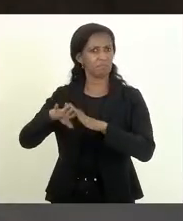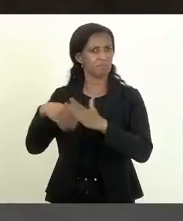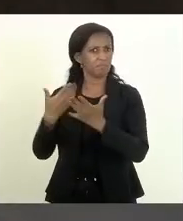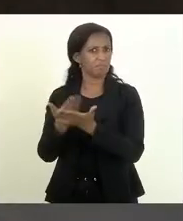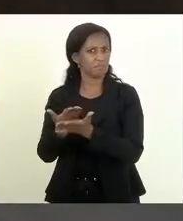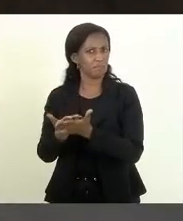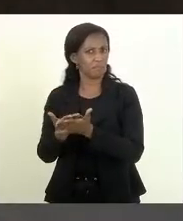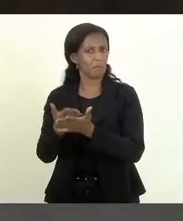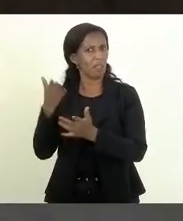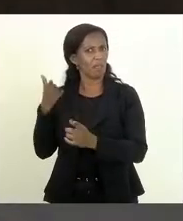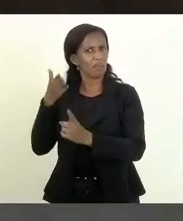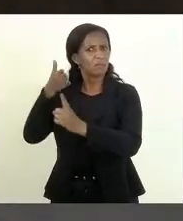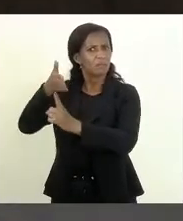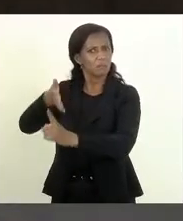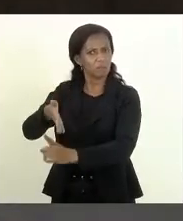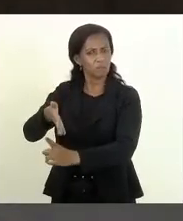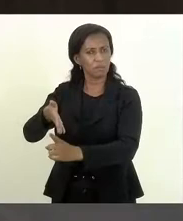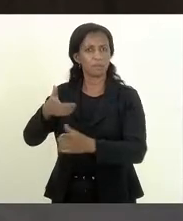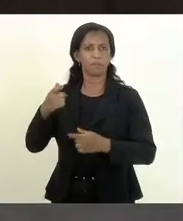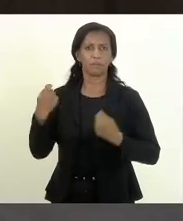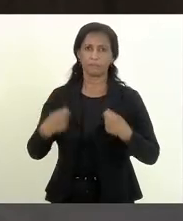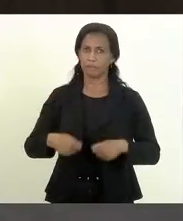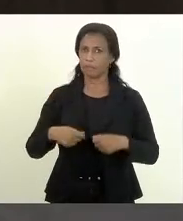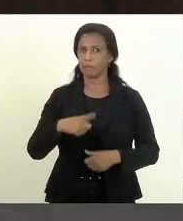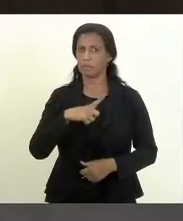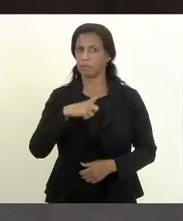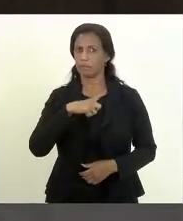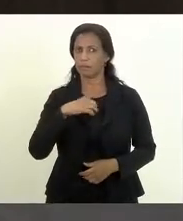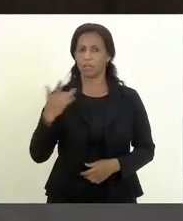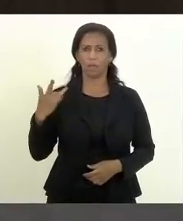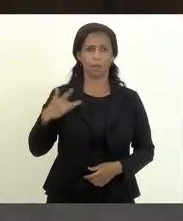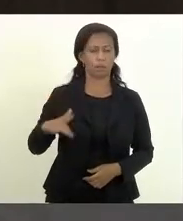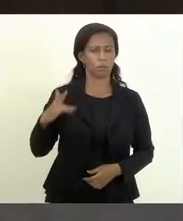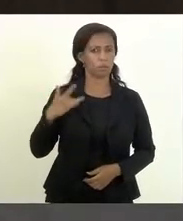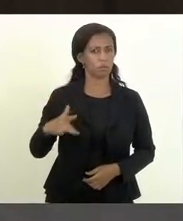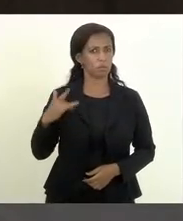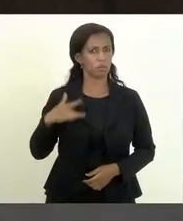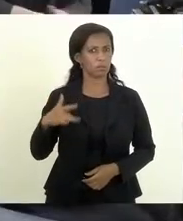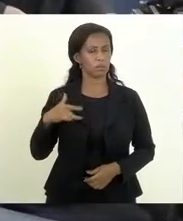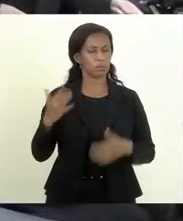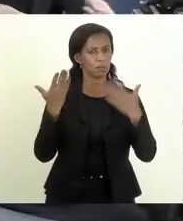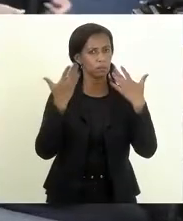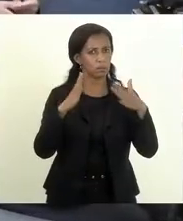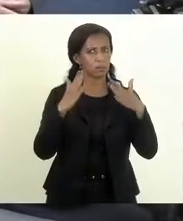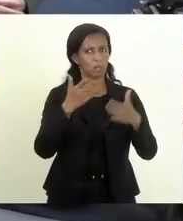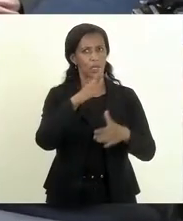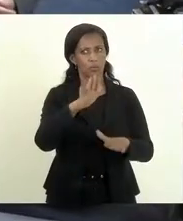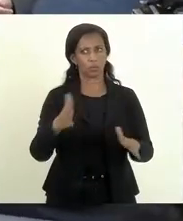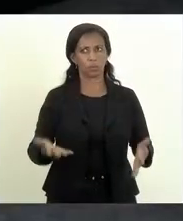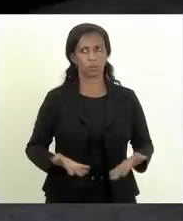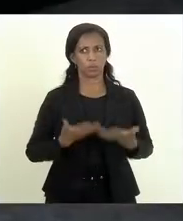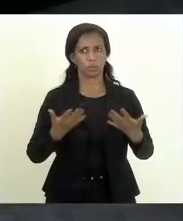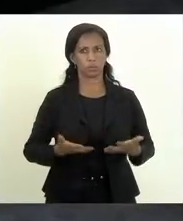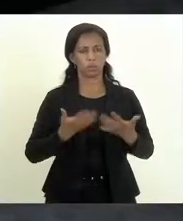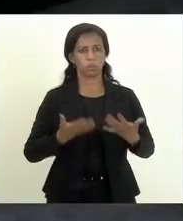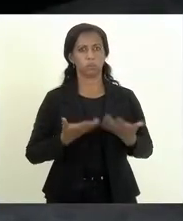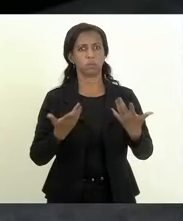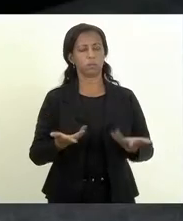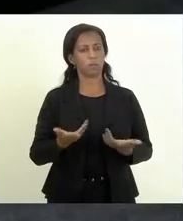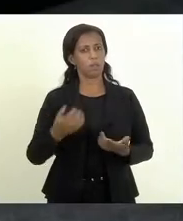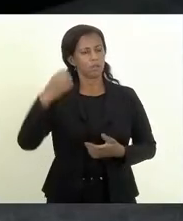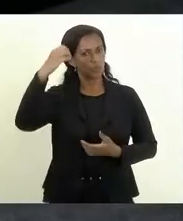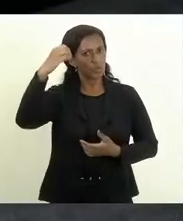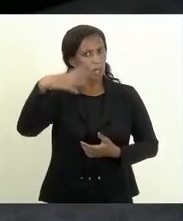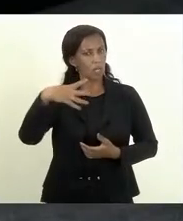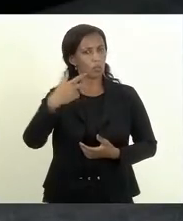de referência, então a gente tem que realmente lamentar e aplaudir a sua iniciativa de dar luz